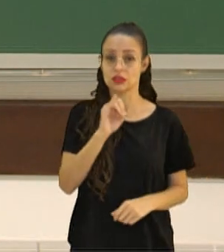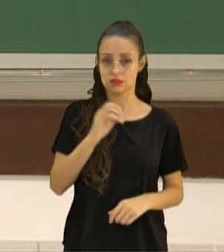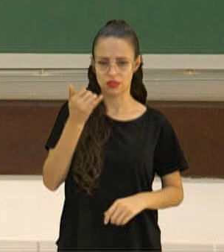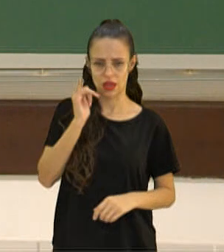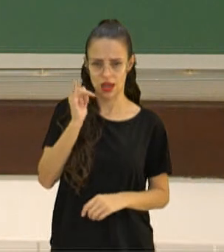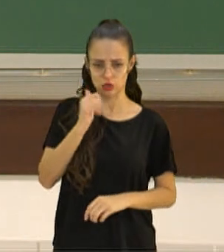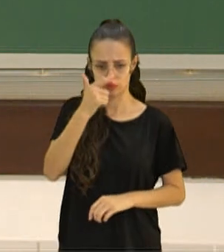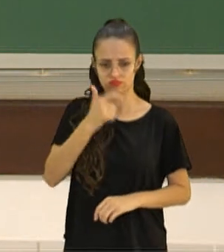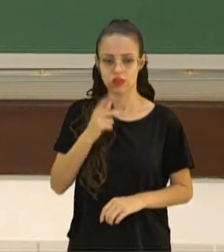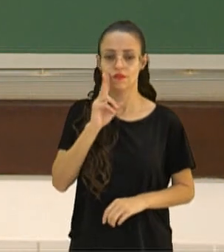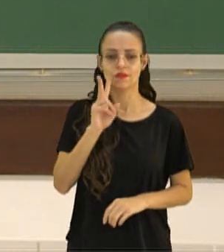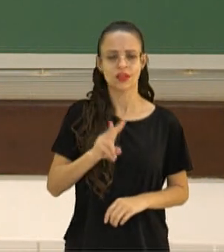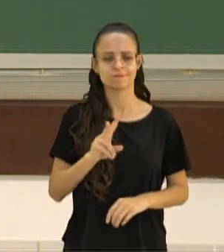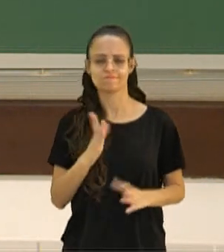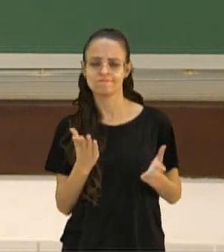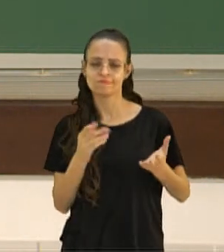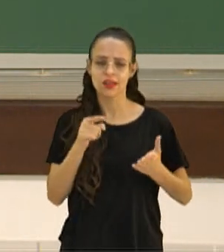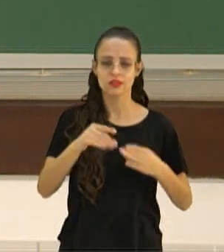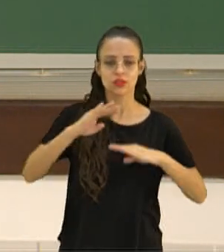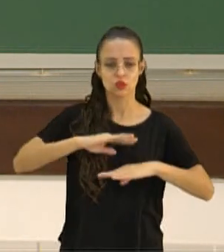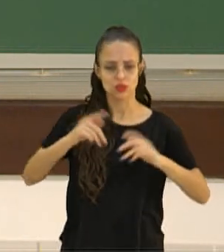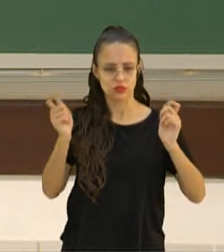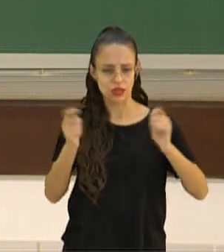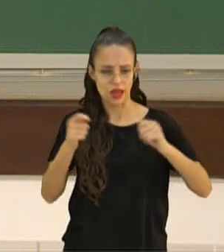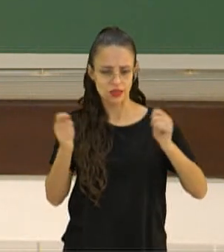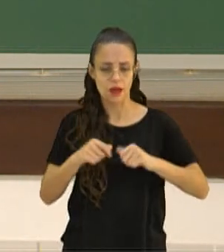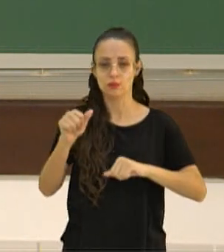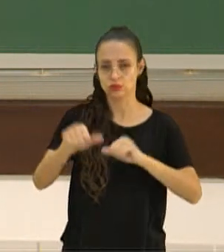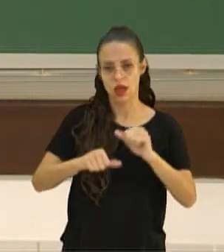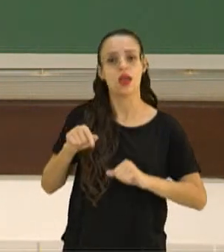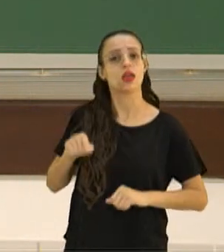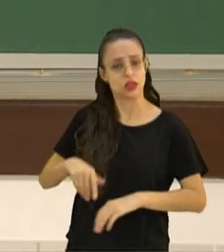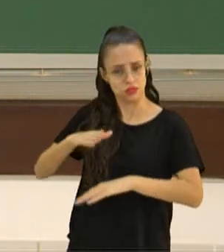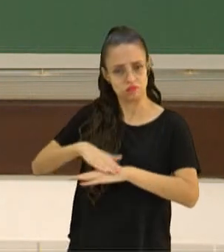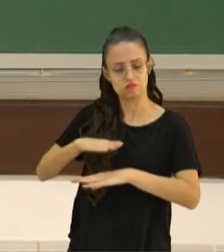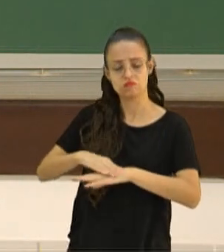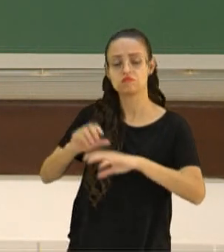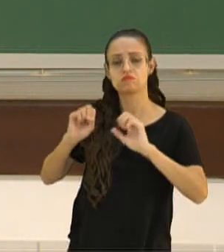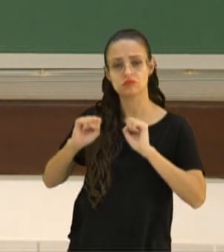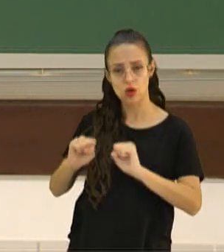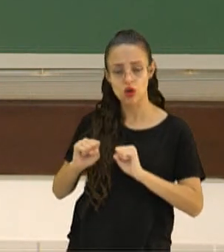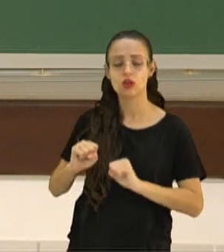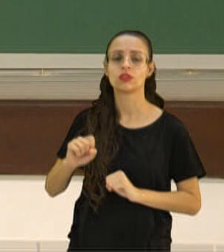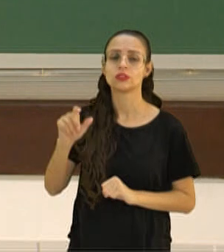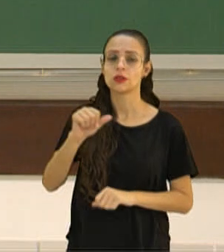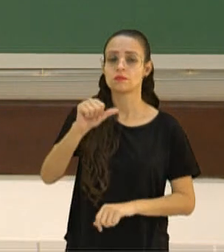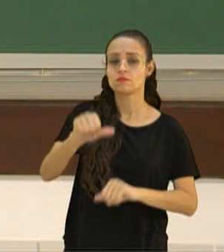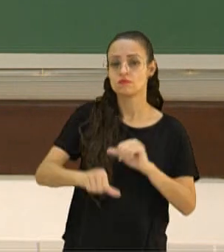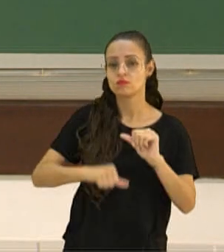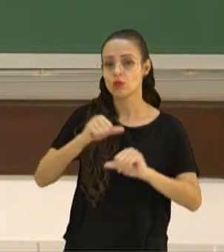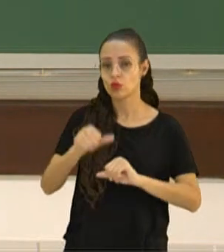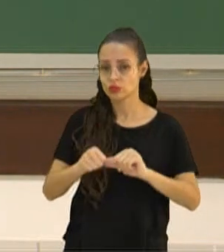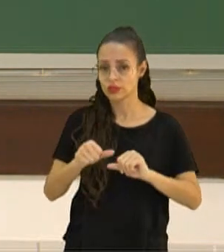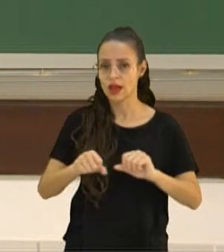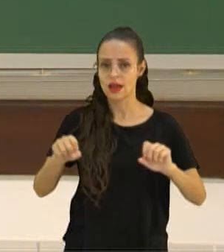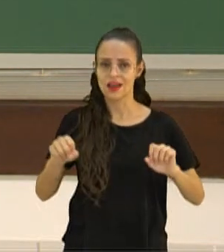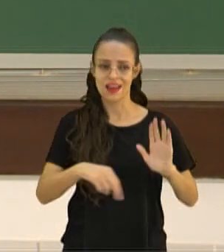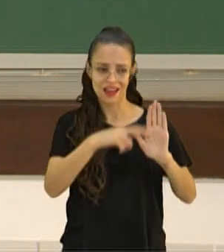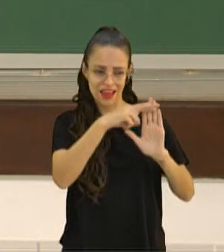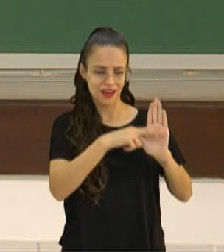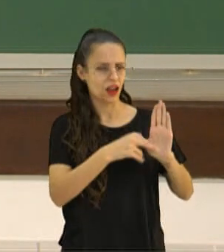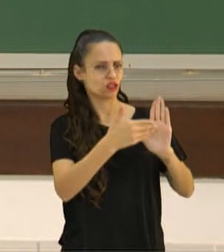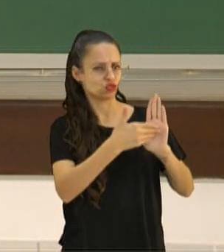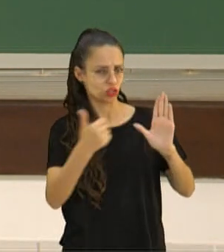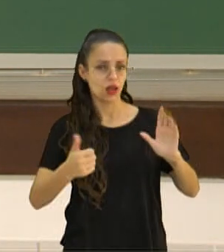vê que aquela situação pode ser mudada, né, ele tem essa autonomia, ele tem esse poder de mudar, de quebrar determinadas regras para que o